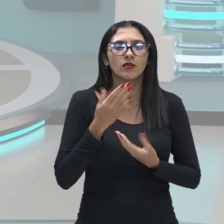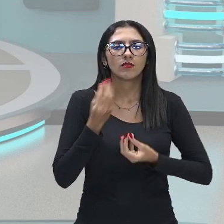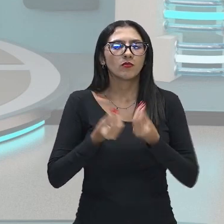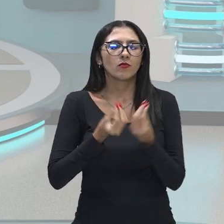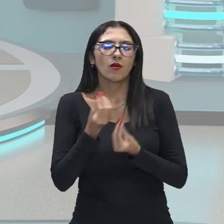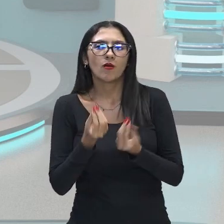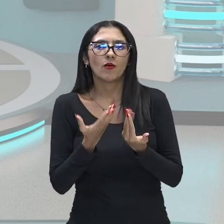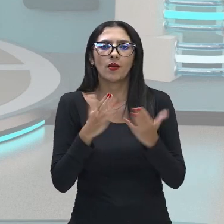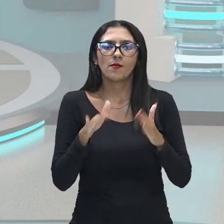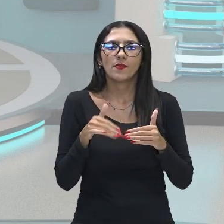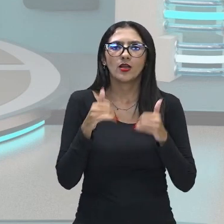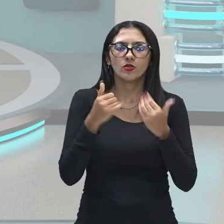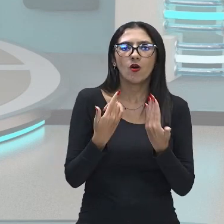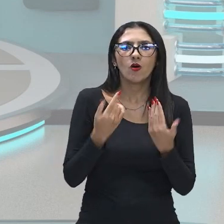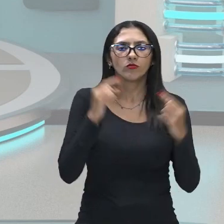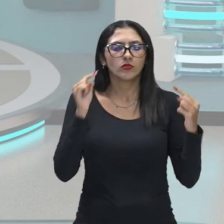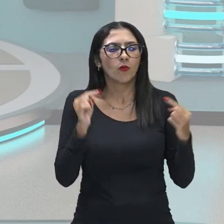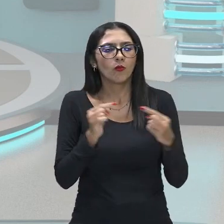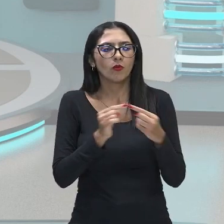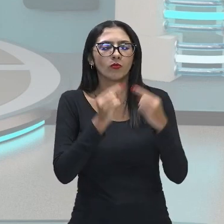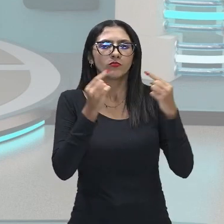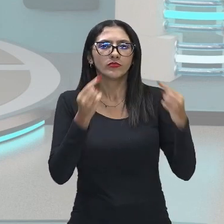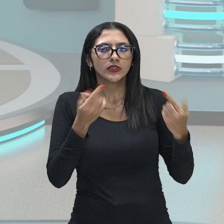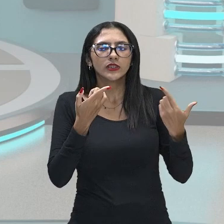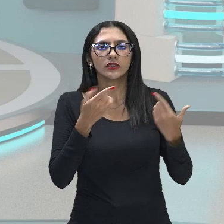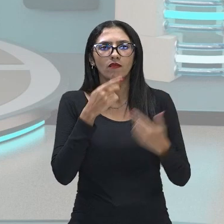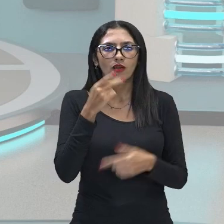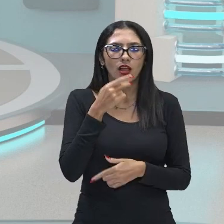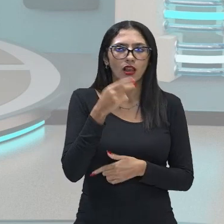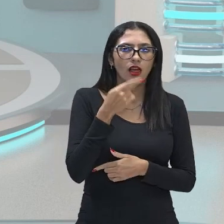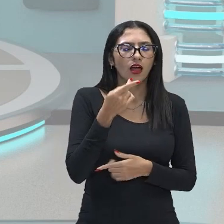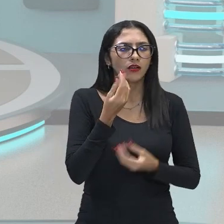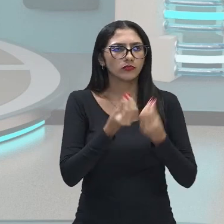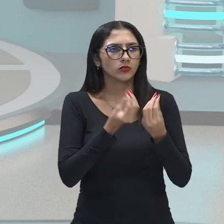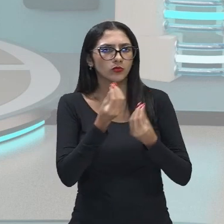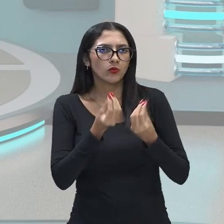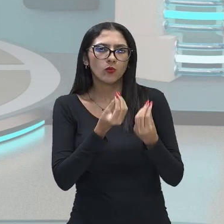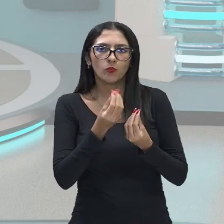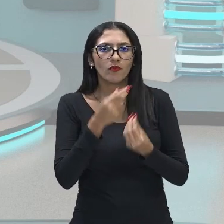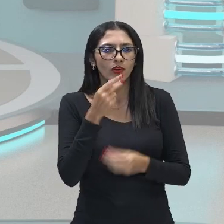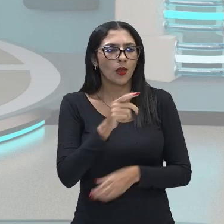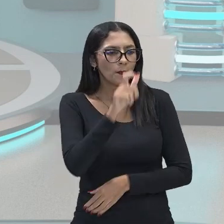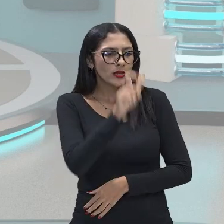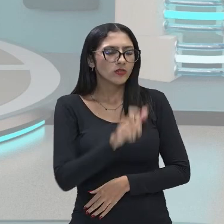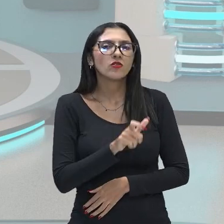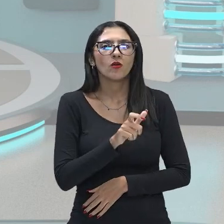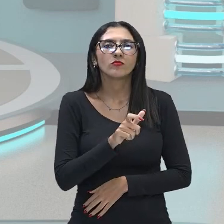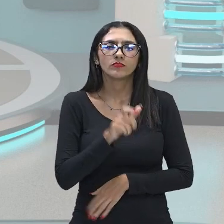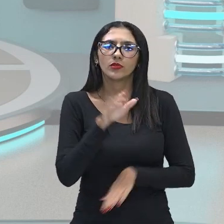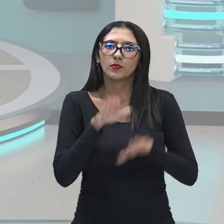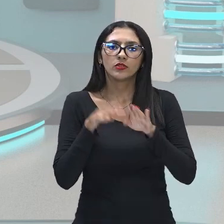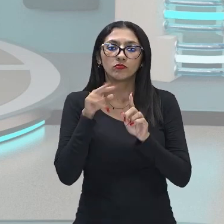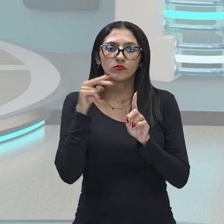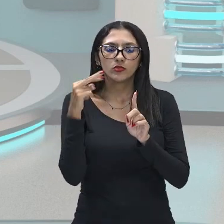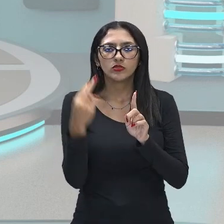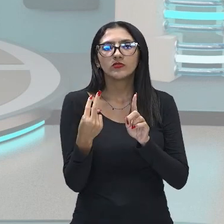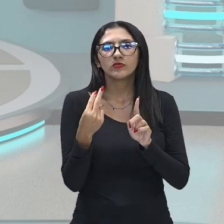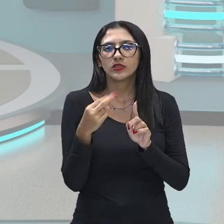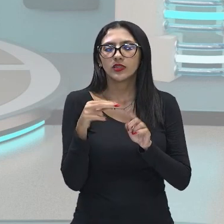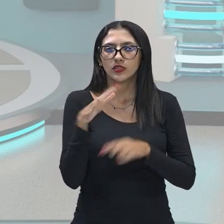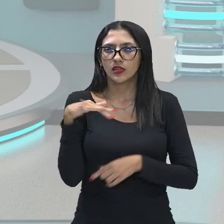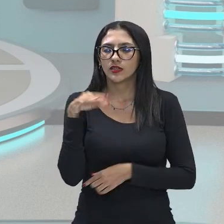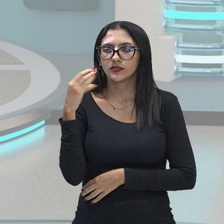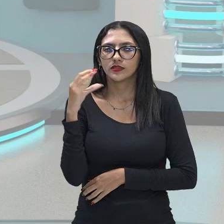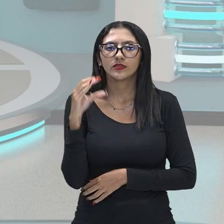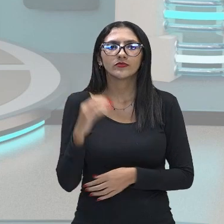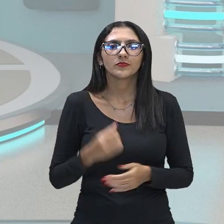melhor Qual a forma melhor de chamar de citar de tratar essas pessoas dentro de um olhar científico mas antes é